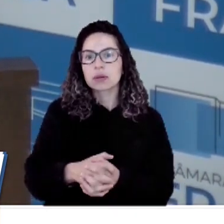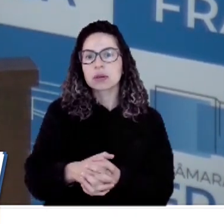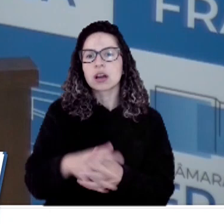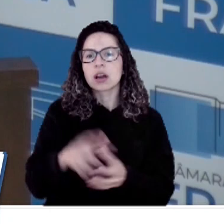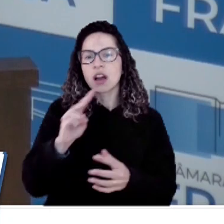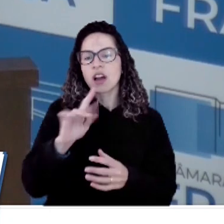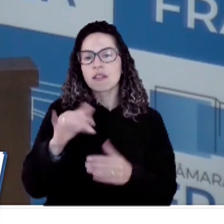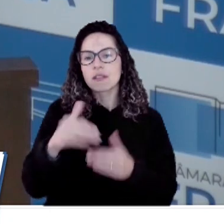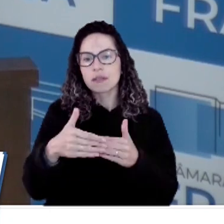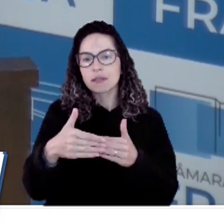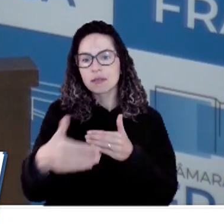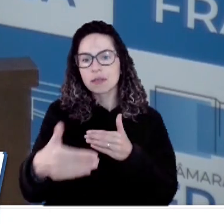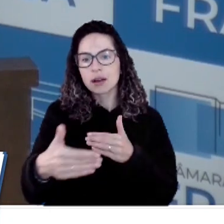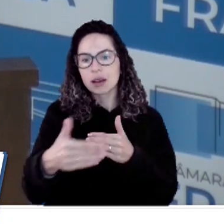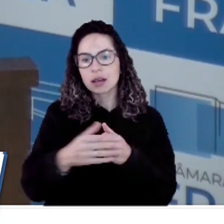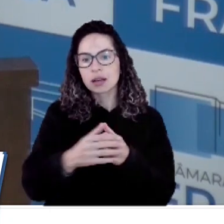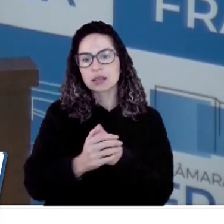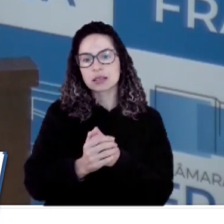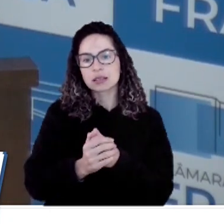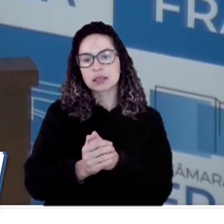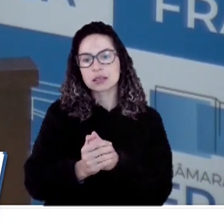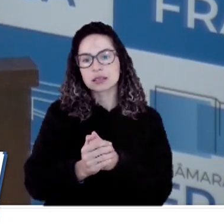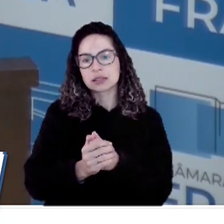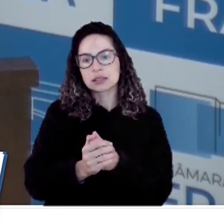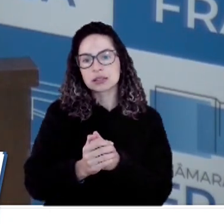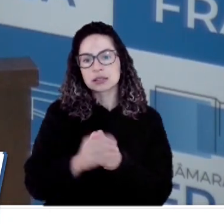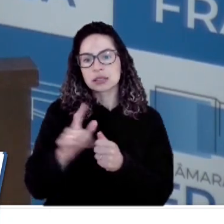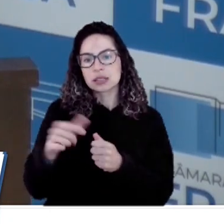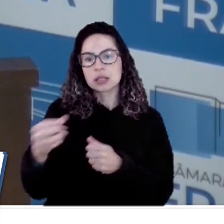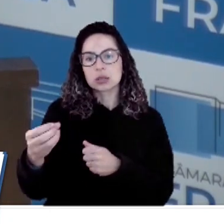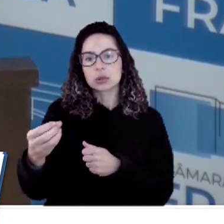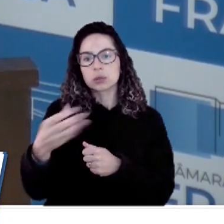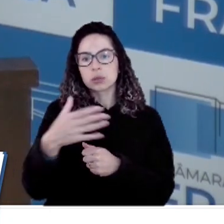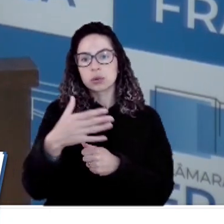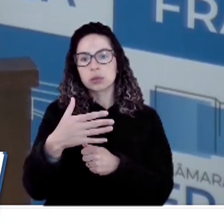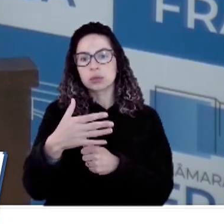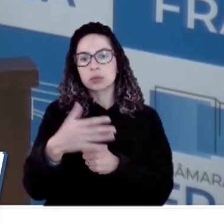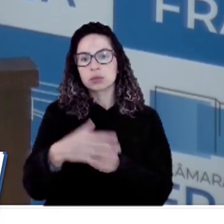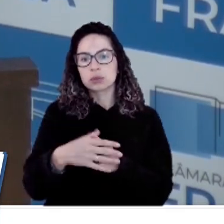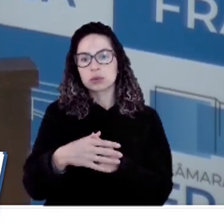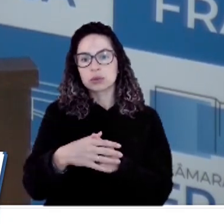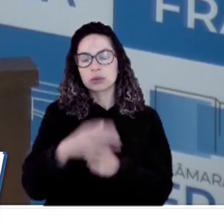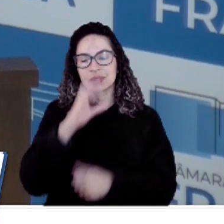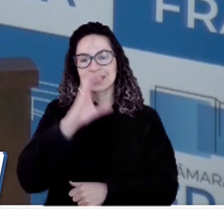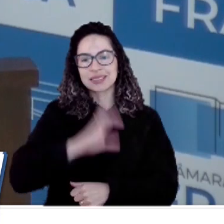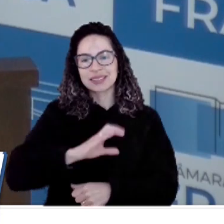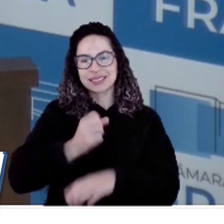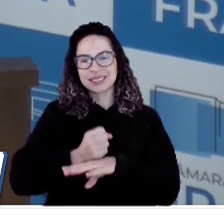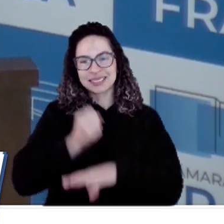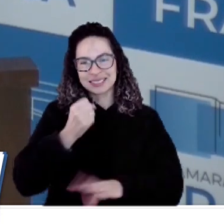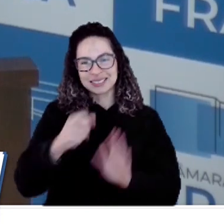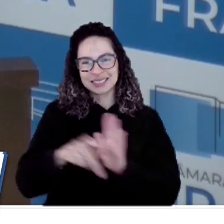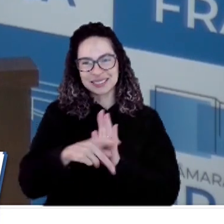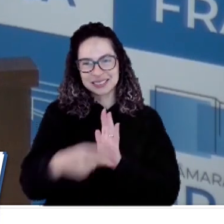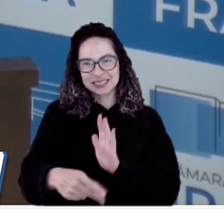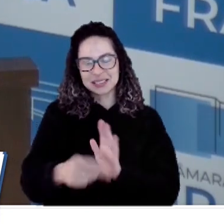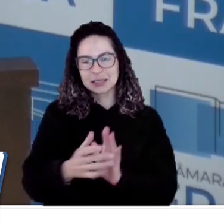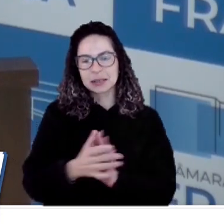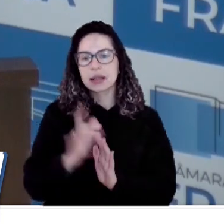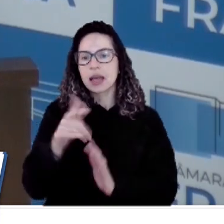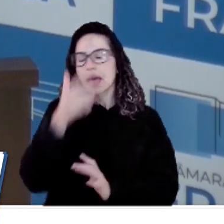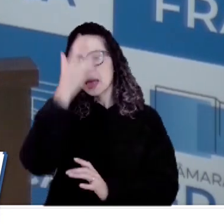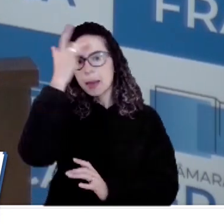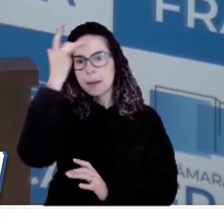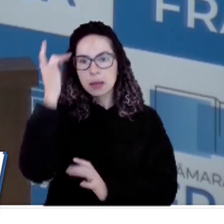será o mais novo cidadão francano, uma pessoa que tem legado,